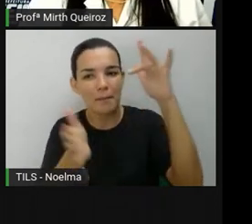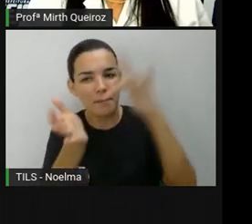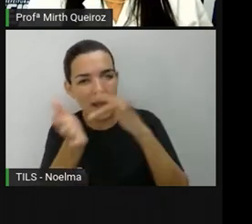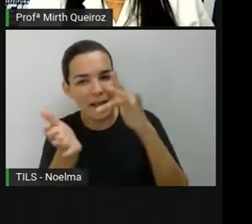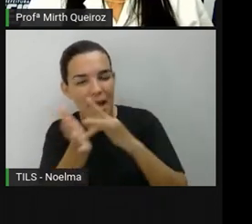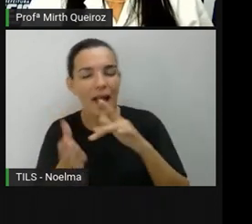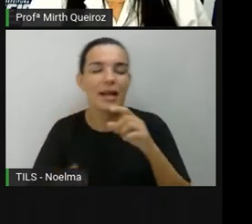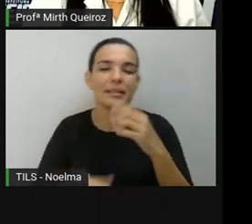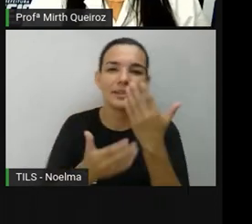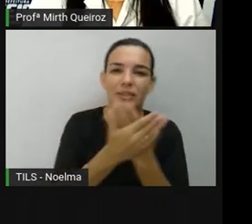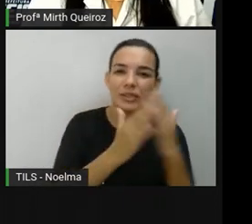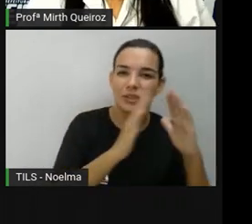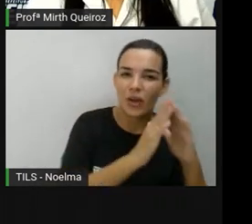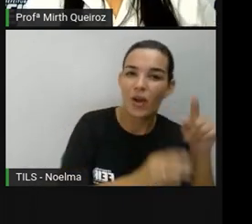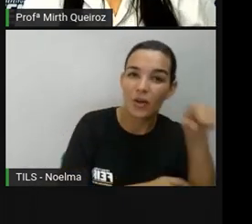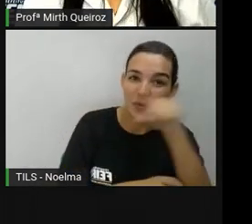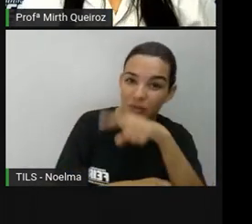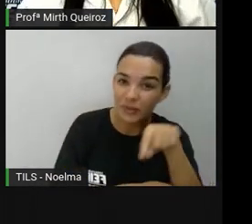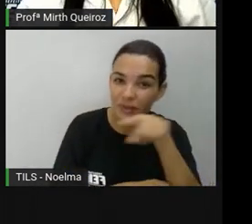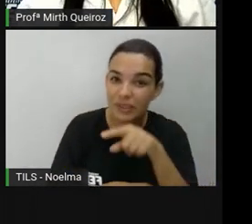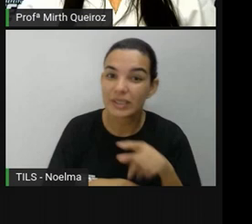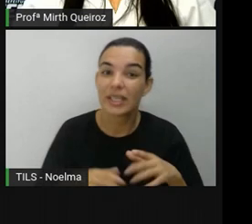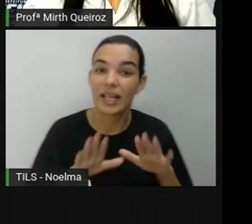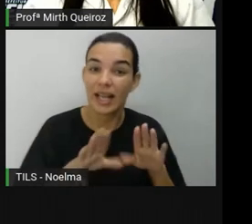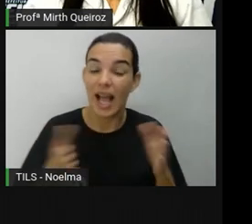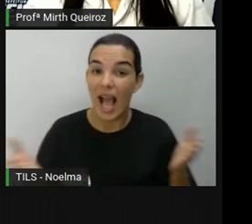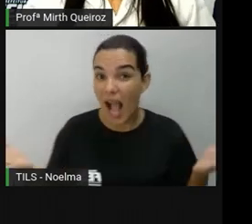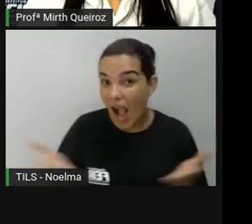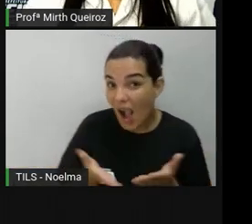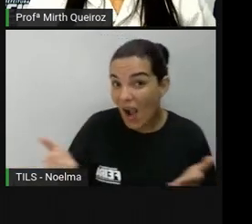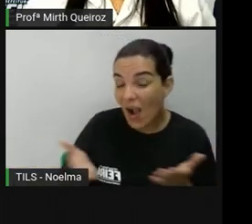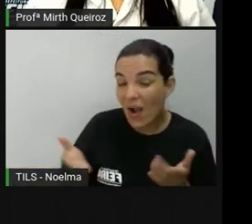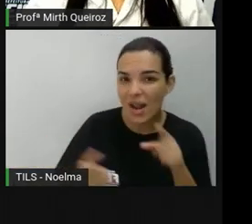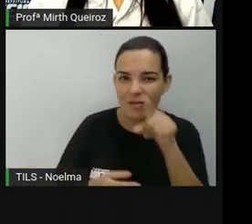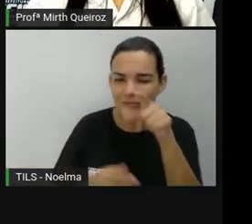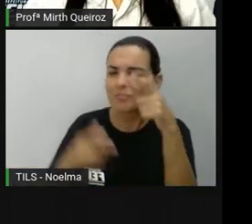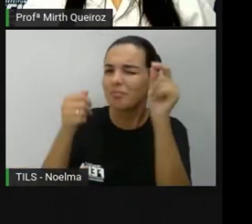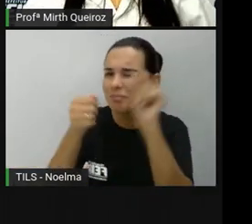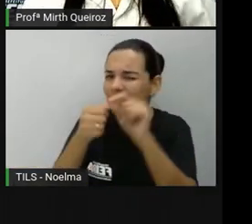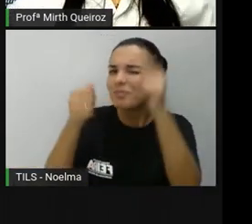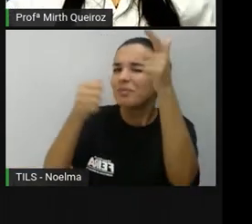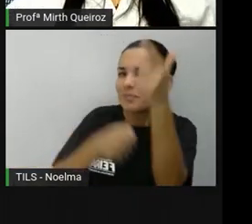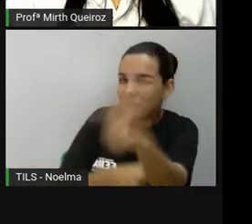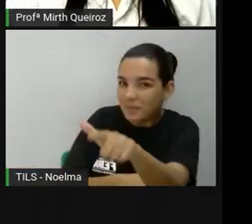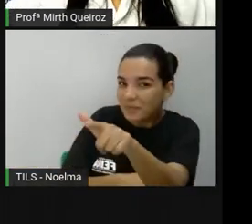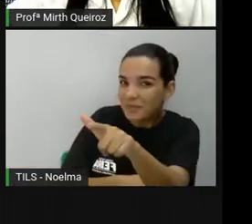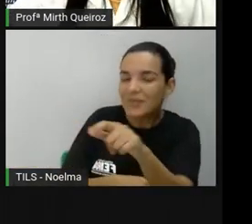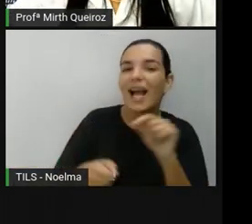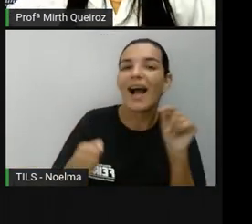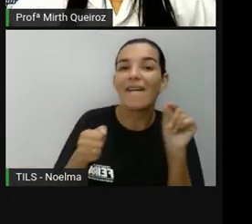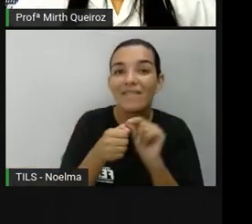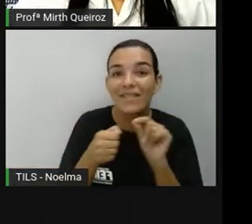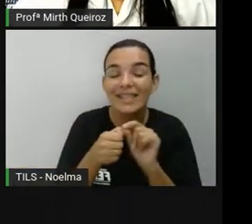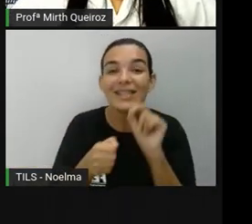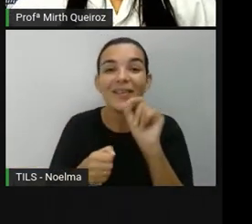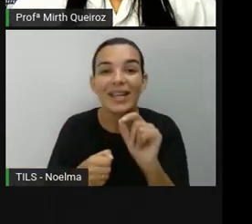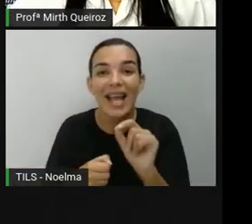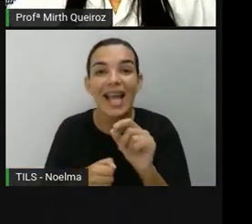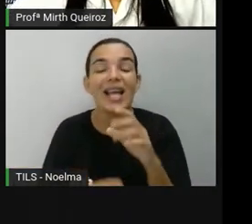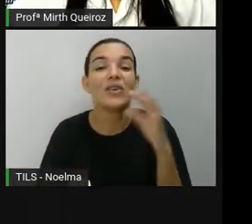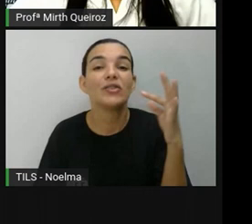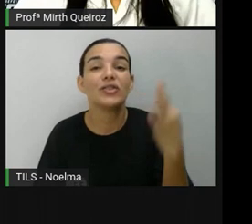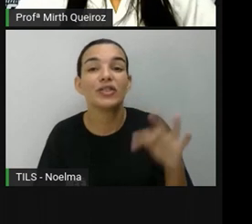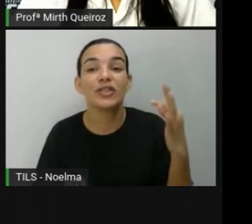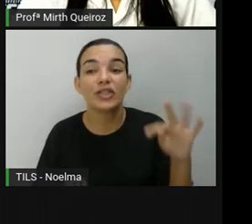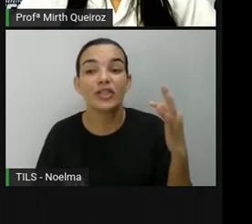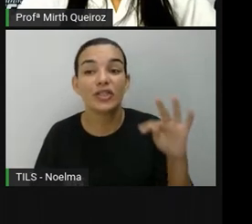as escolas de vocês, né? E hoje eu vou desafiar novamente vocês a fazer isso, a utilizar o TikTok,